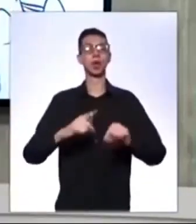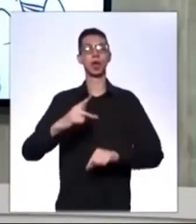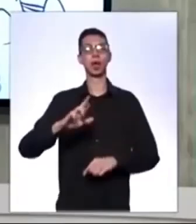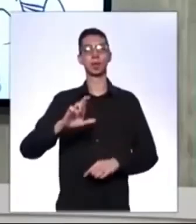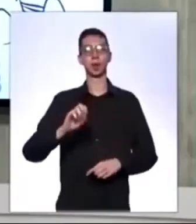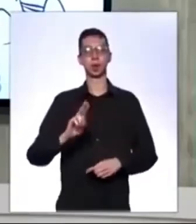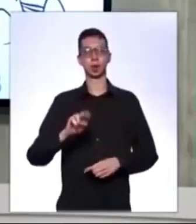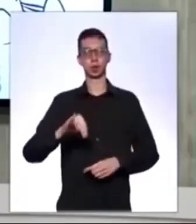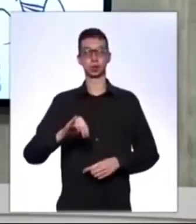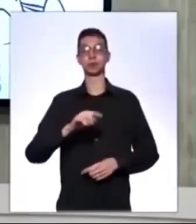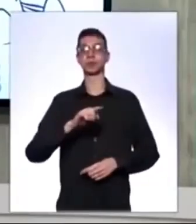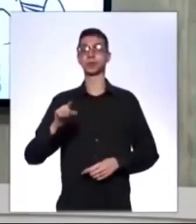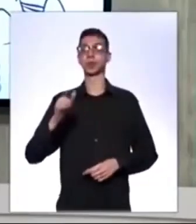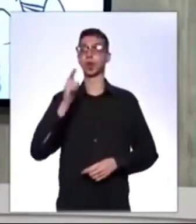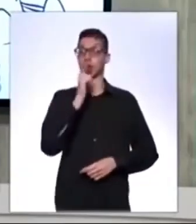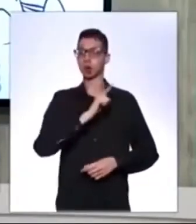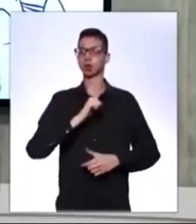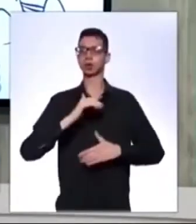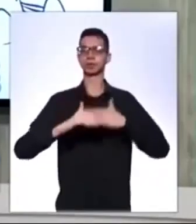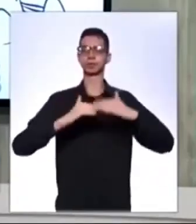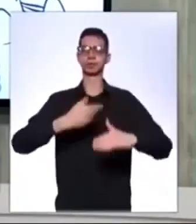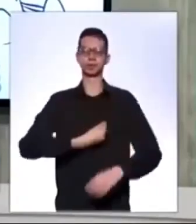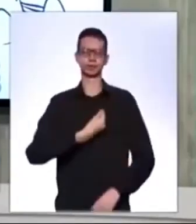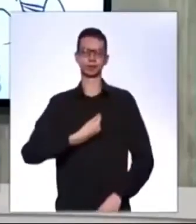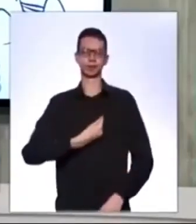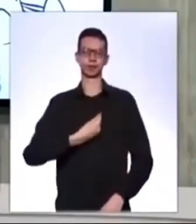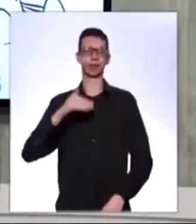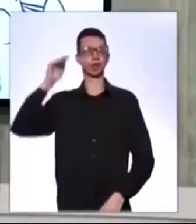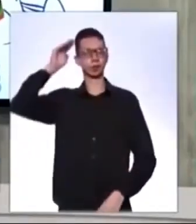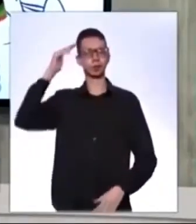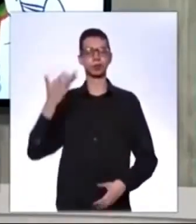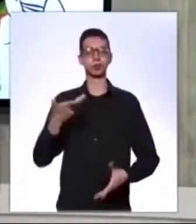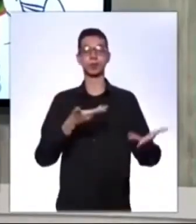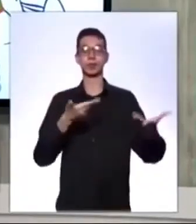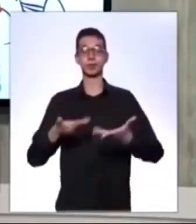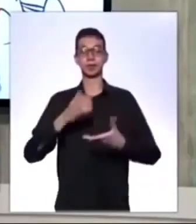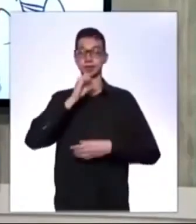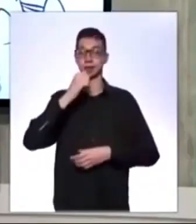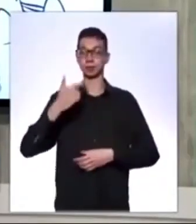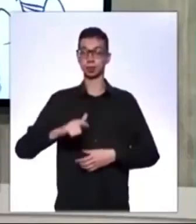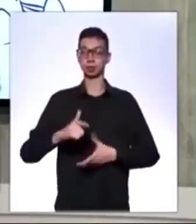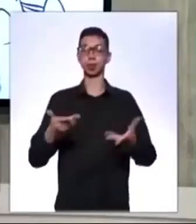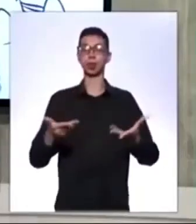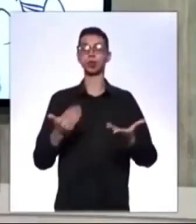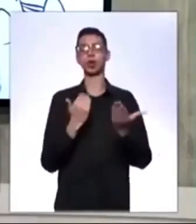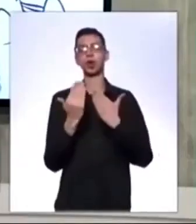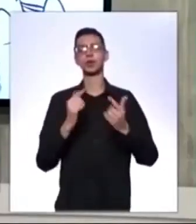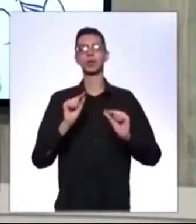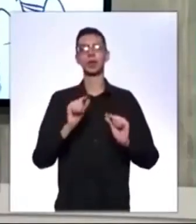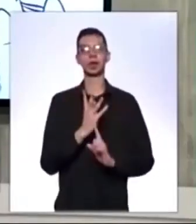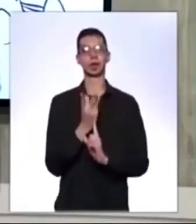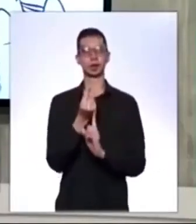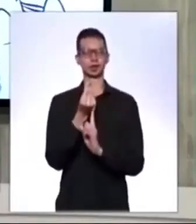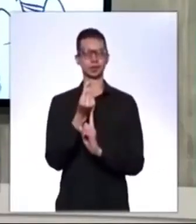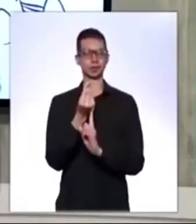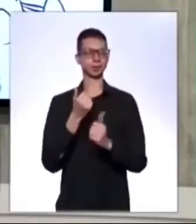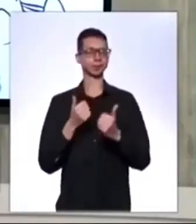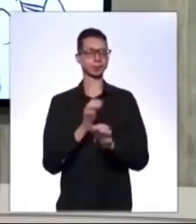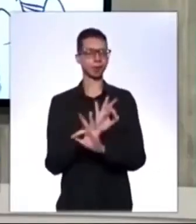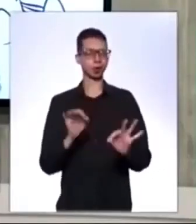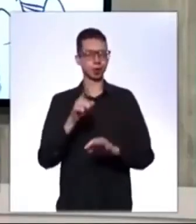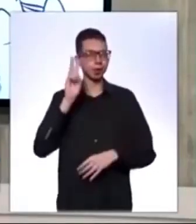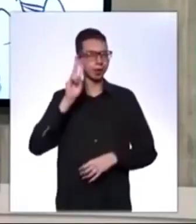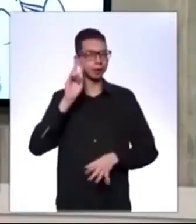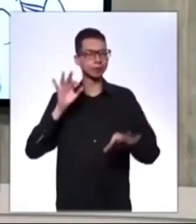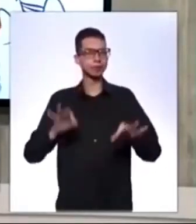conquistas aí na sua vida adulta. Bem-vindos mais um sábado com a gente e hoje nós vamos conversar um pouquinho sobre artes, aquela parte gostosa, tá certo? Que você lembra, né?